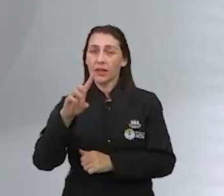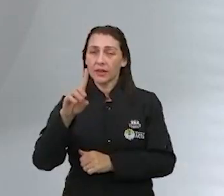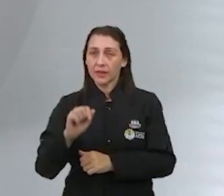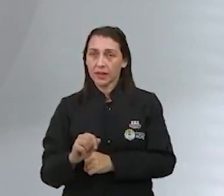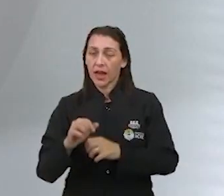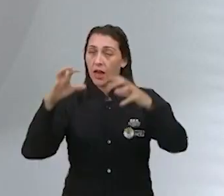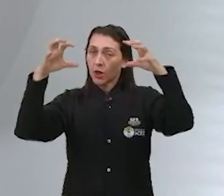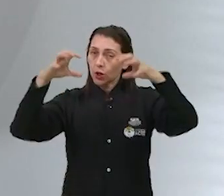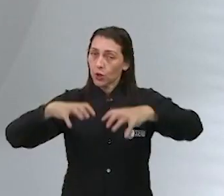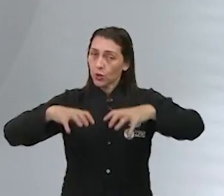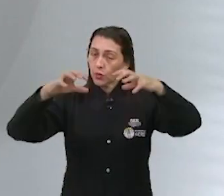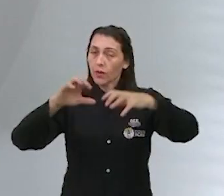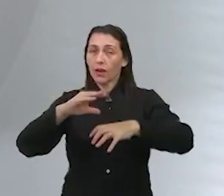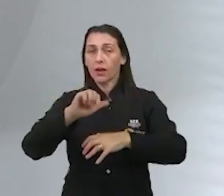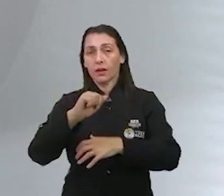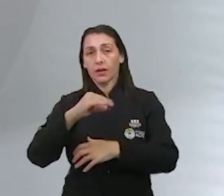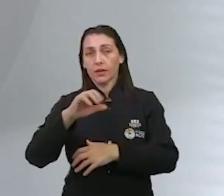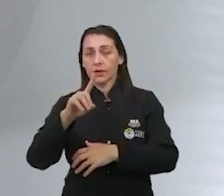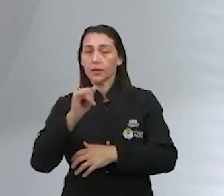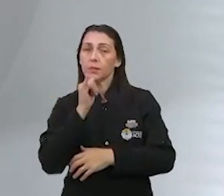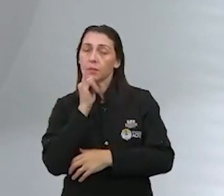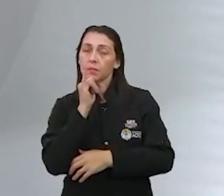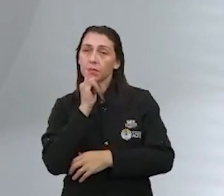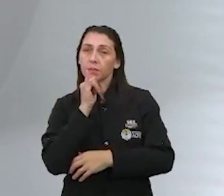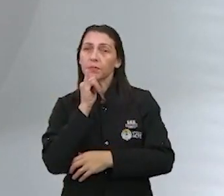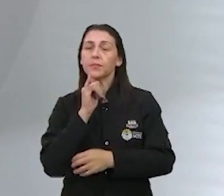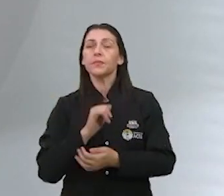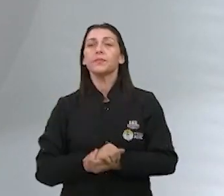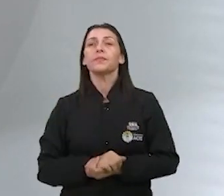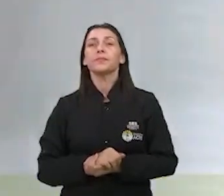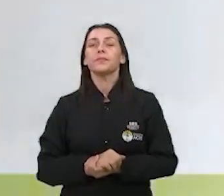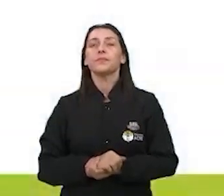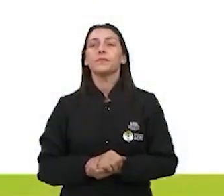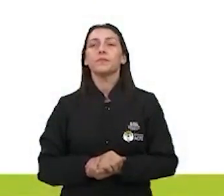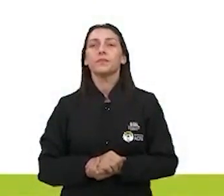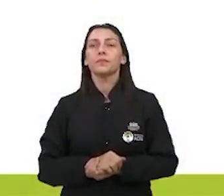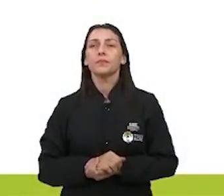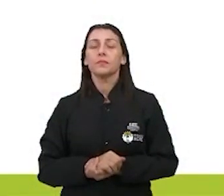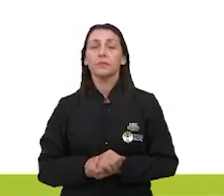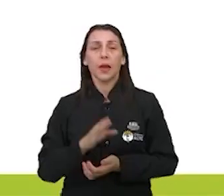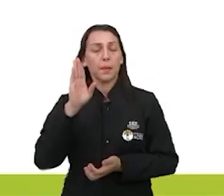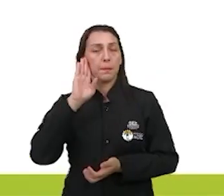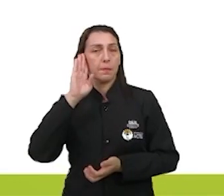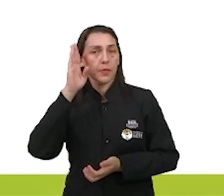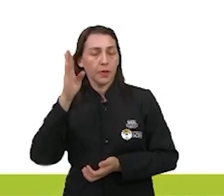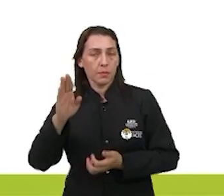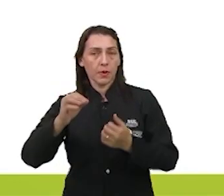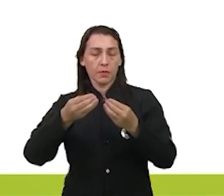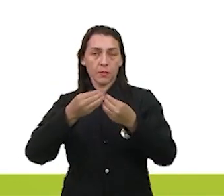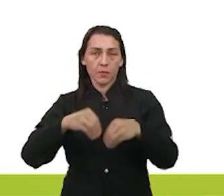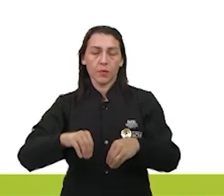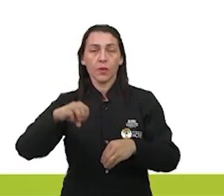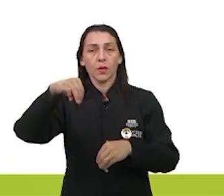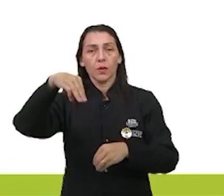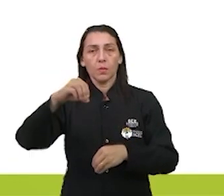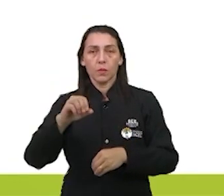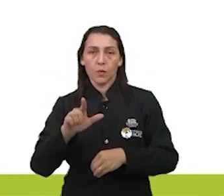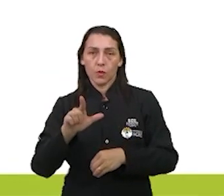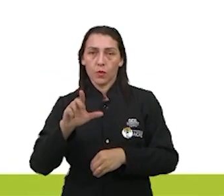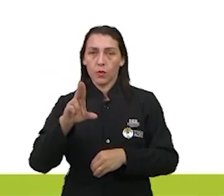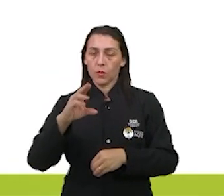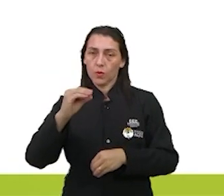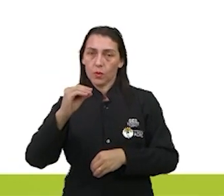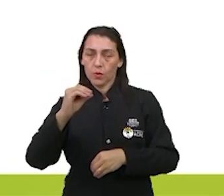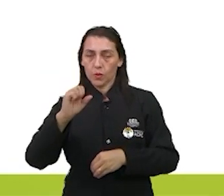famosa chuva ácida, por exemplo. E aí nesse quadradinho da questão tem assim, ó, principais afetados, moluscos, que seriam